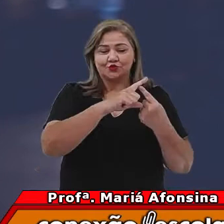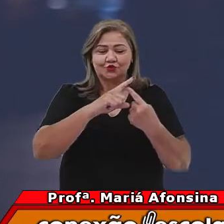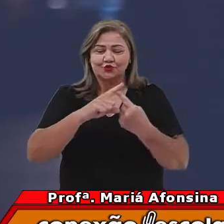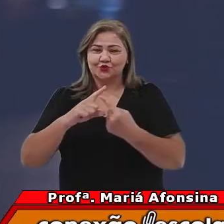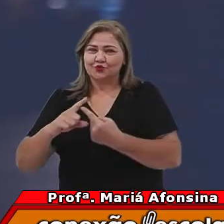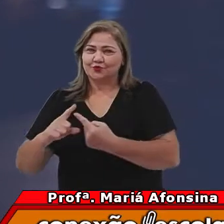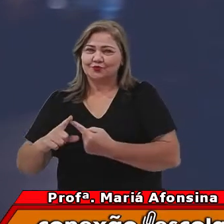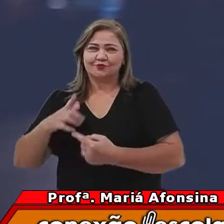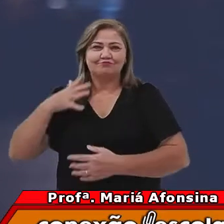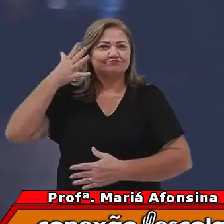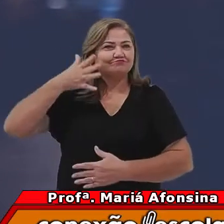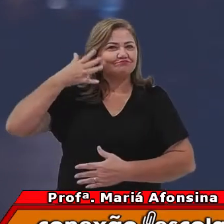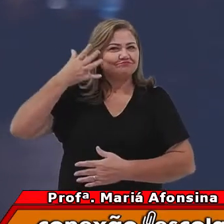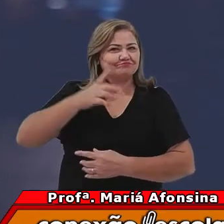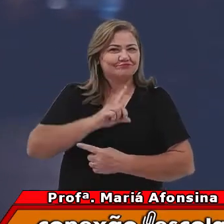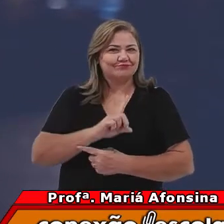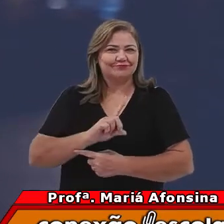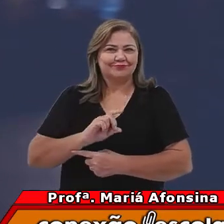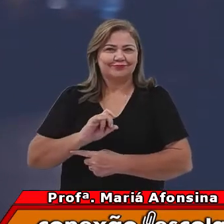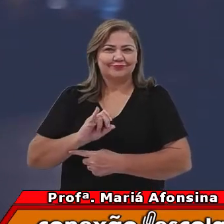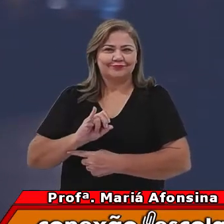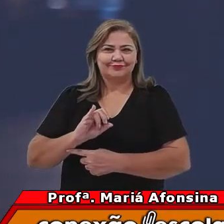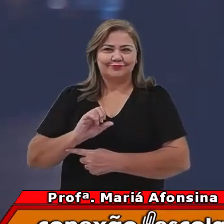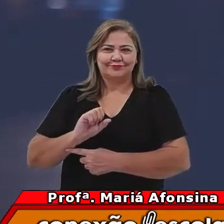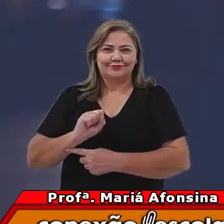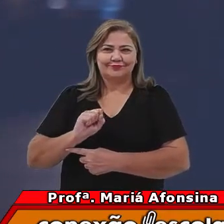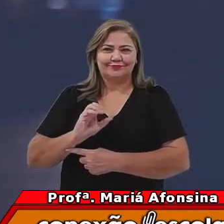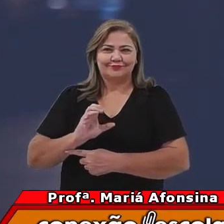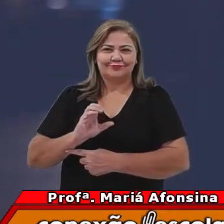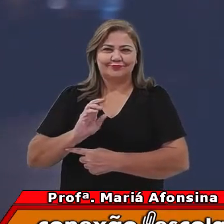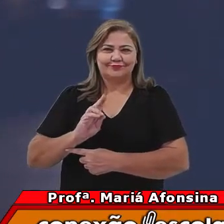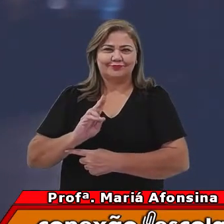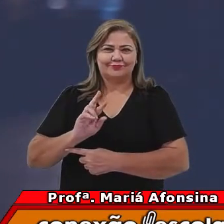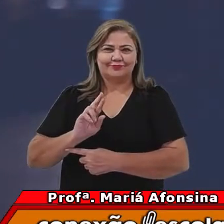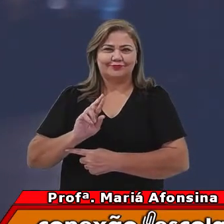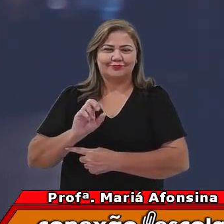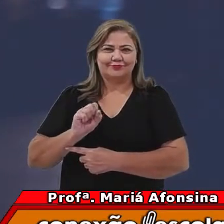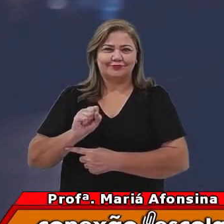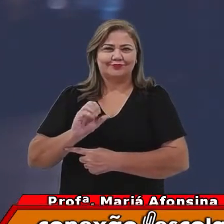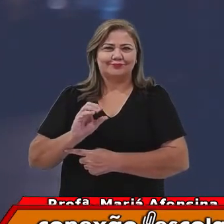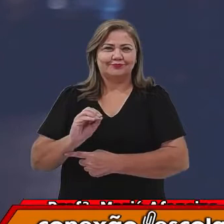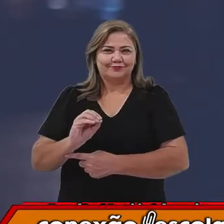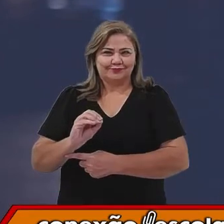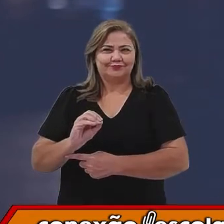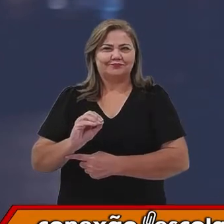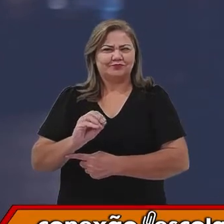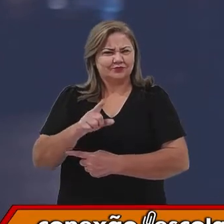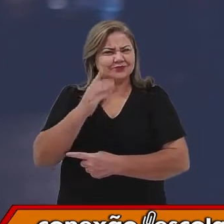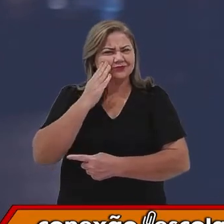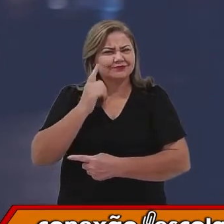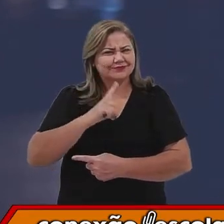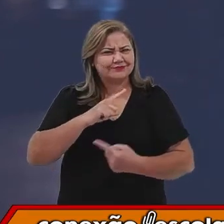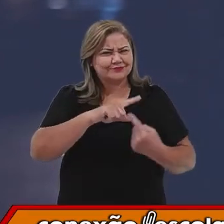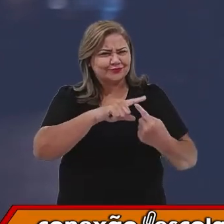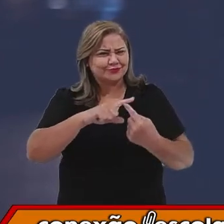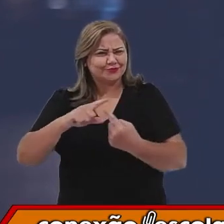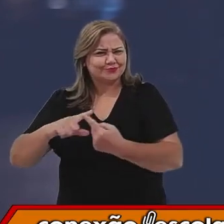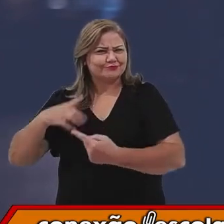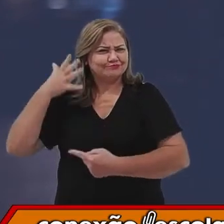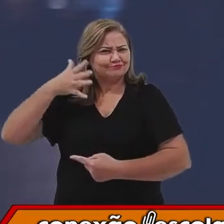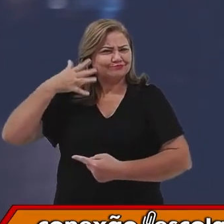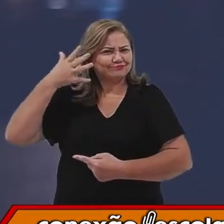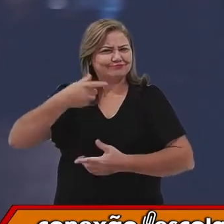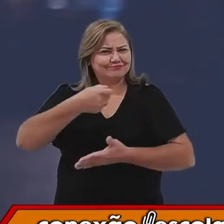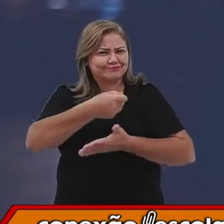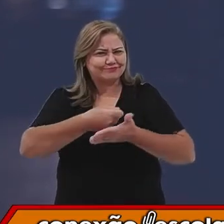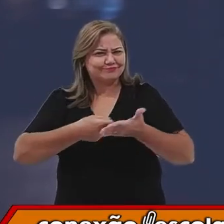de discurso. Você sabia que existem alguns tipos de discurso? Professor, e o que